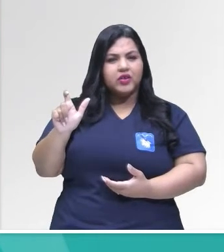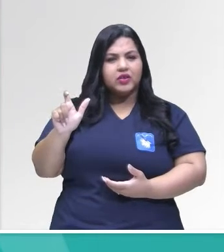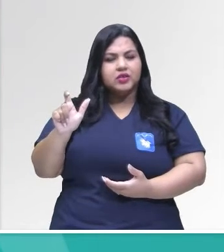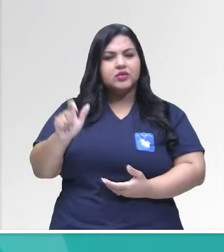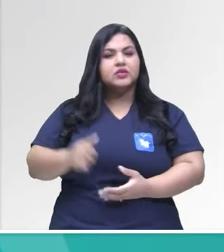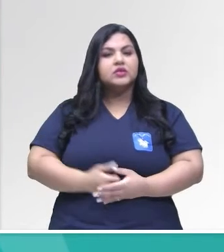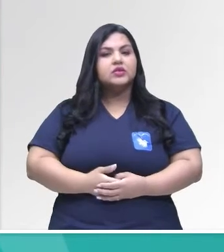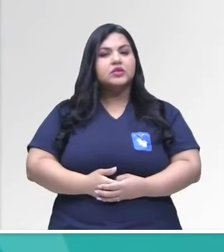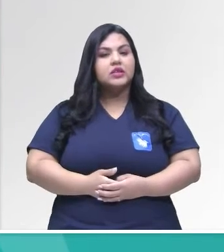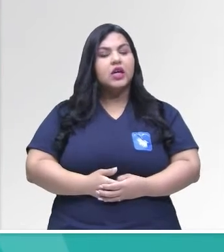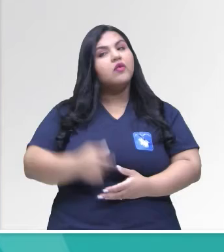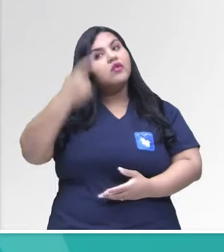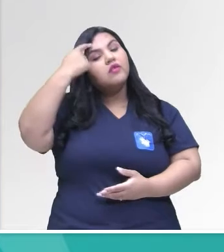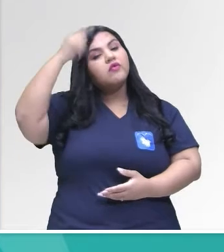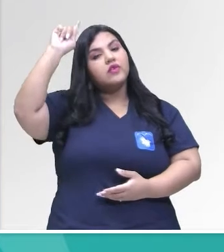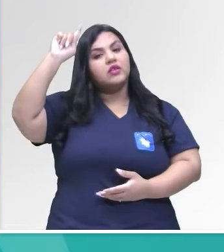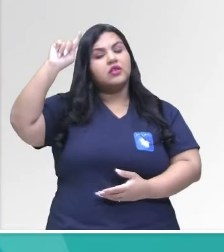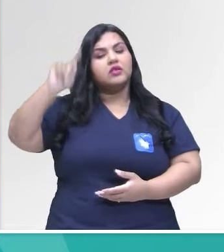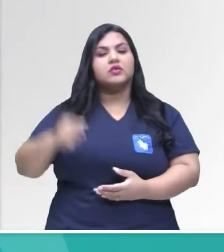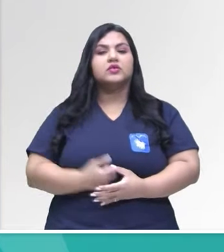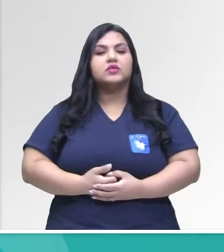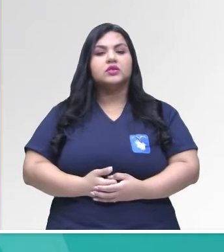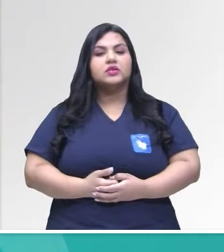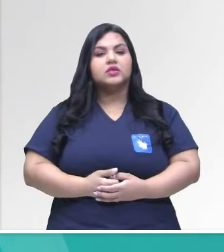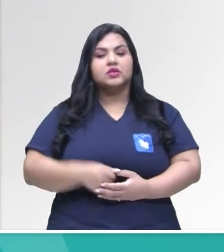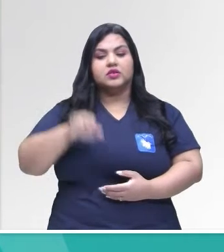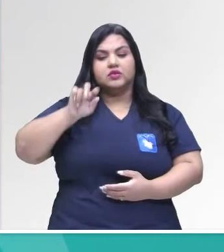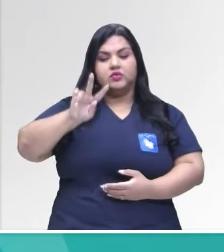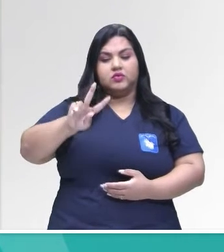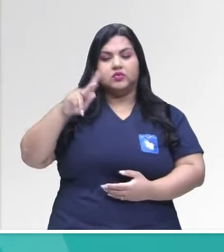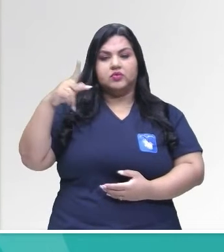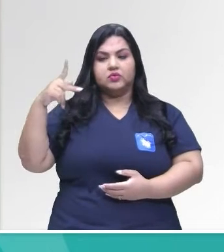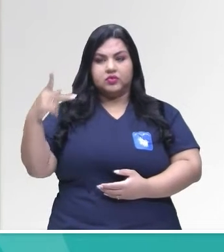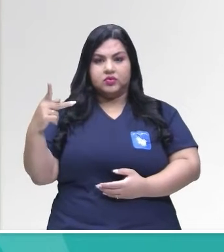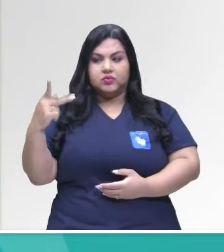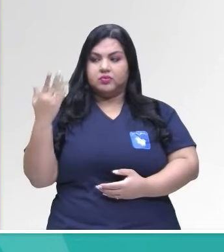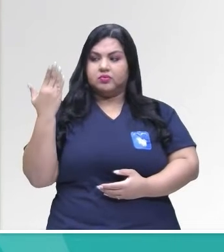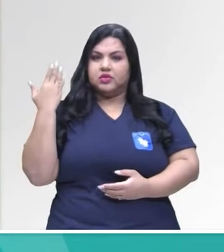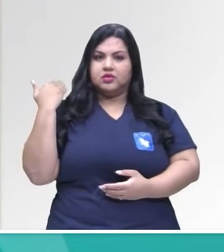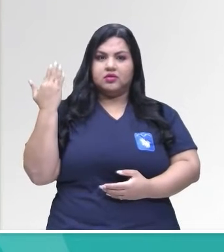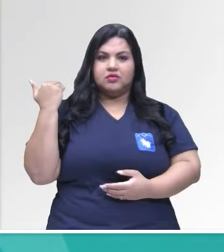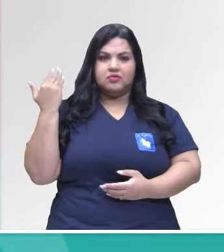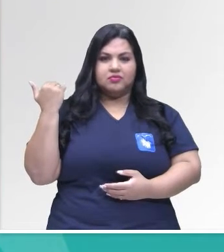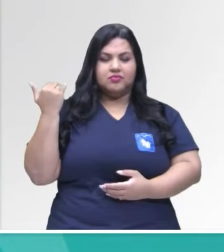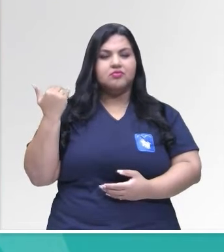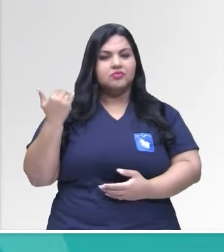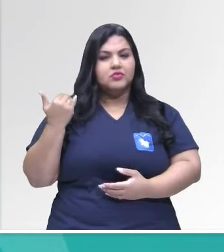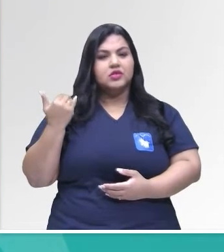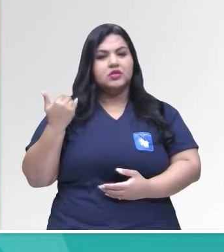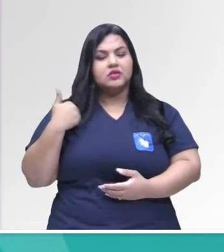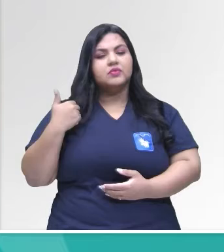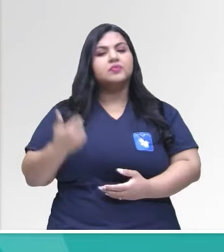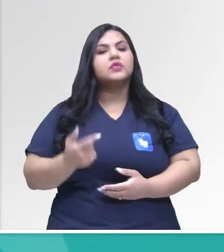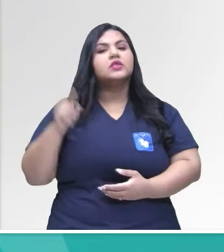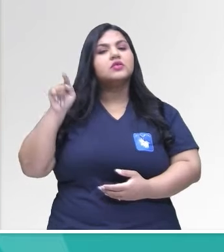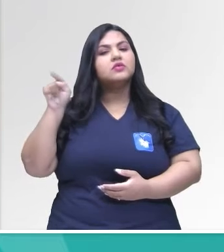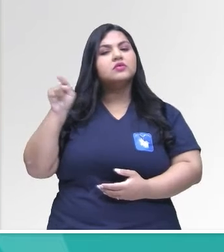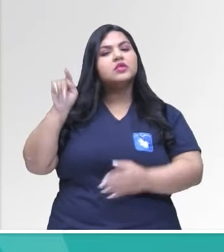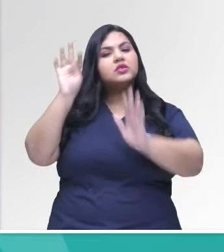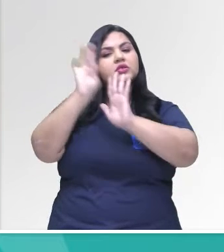fala? Foram inventadas. Voz passiva no passado. Eu destaquei aqui nesse